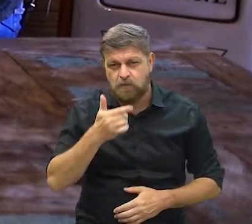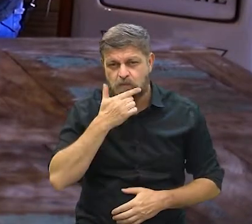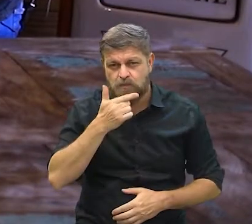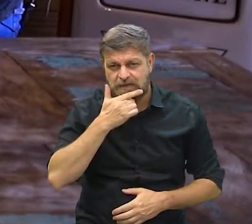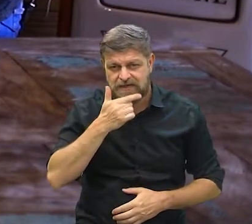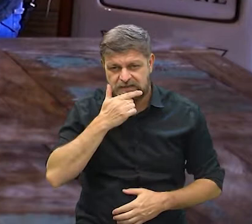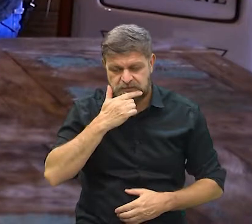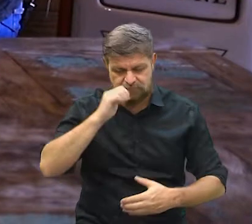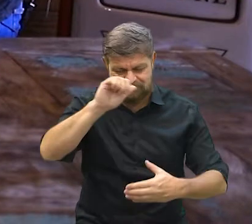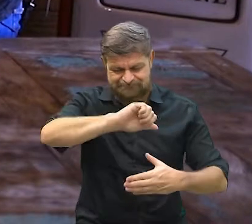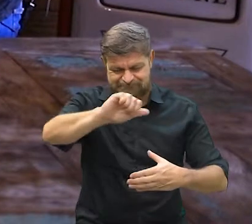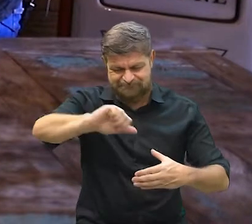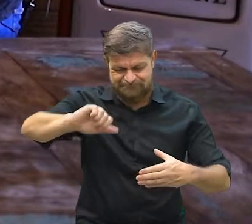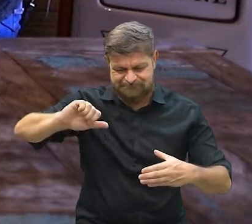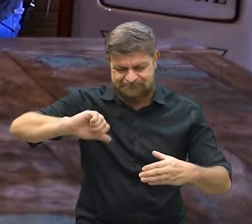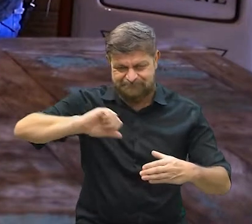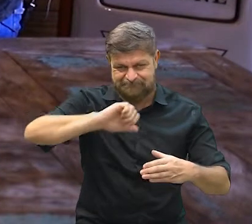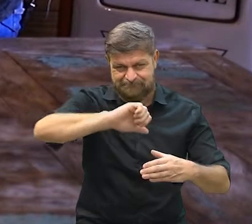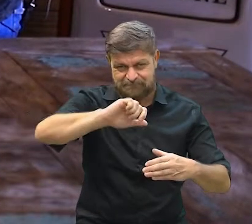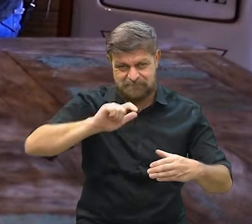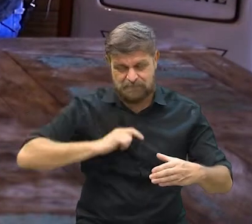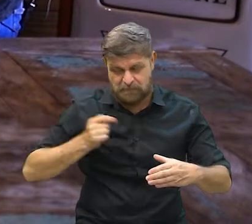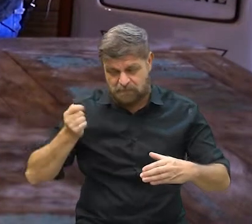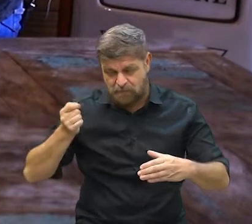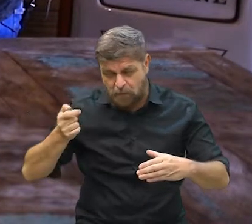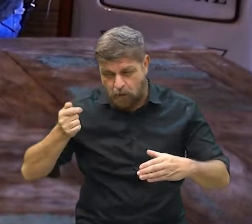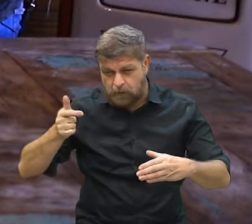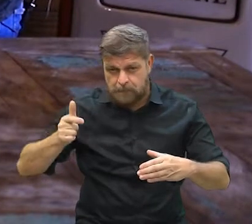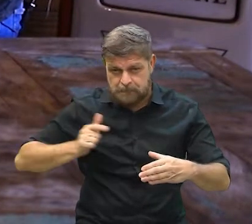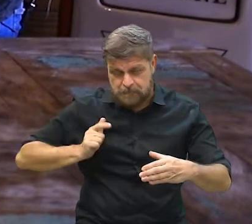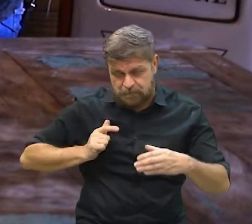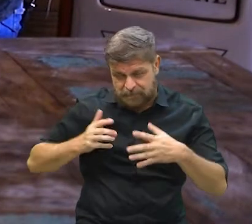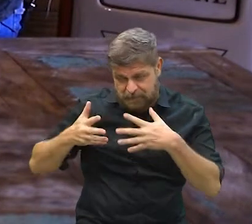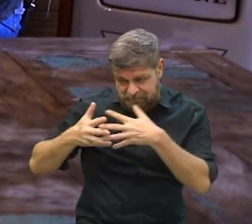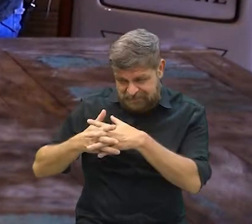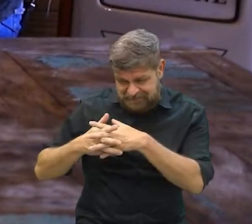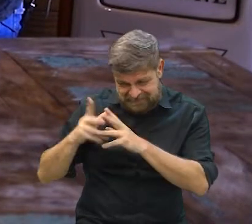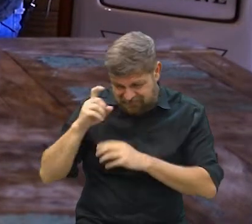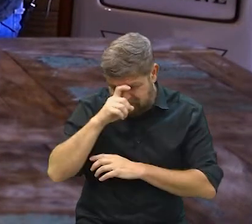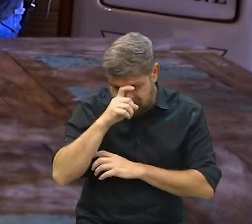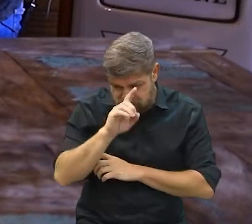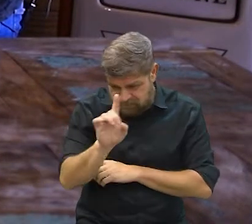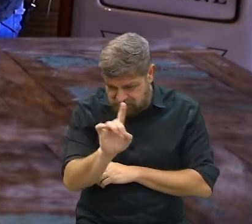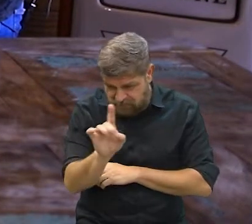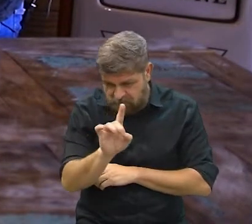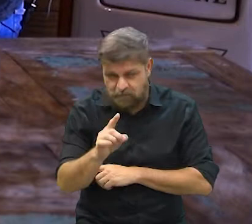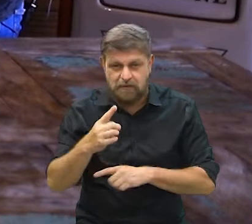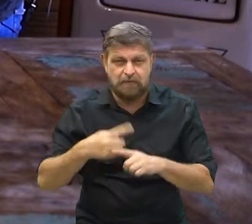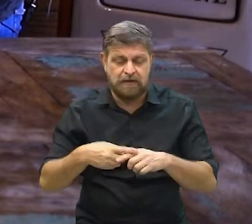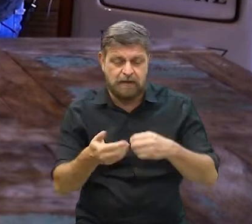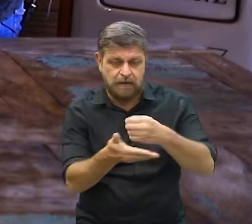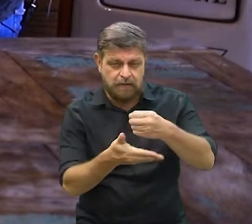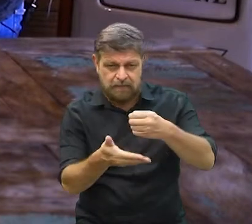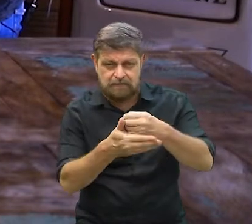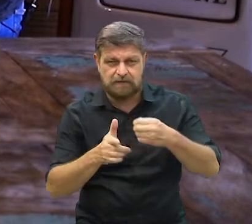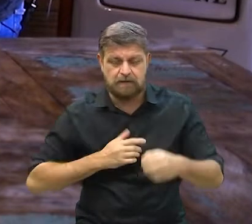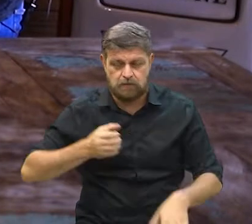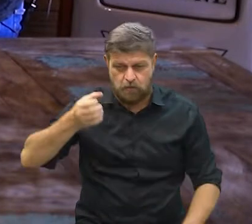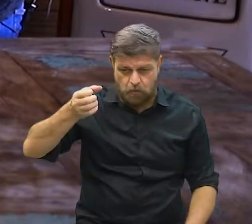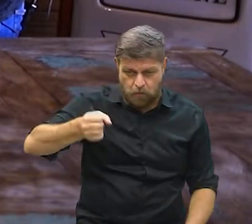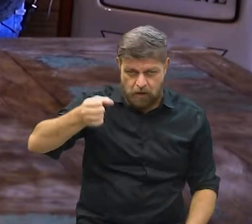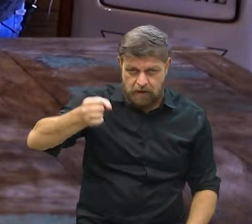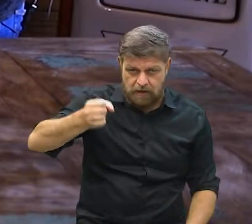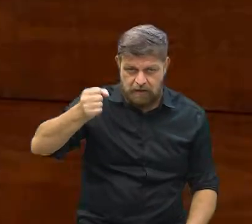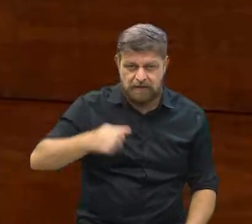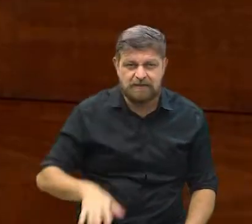o molho que é ali a parte um pouquinho mais assim complicada, mas nem isso, né? Porque basicamente a gente vai pegar o leite